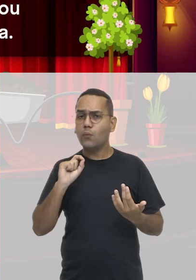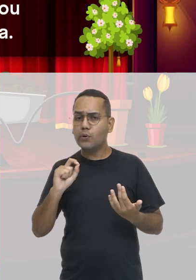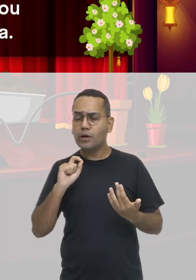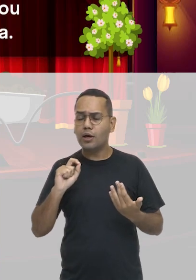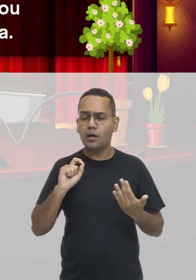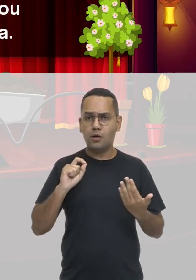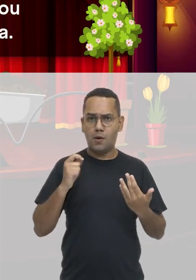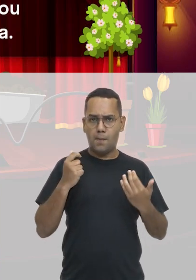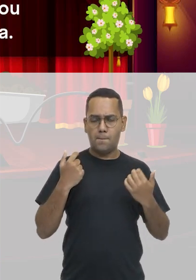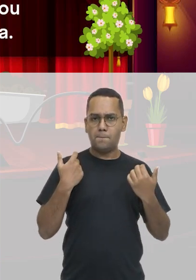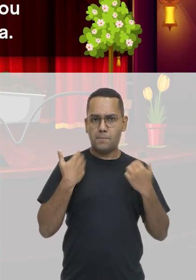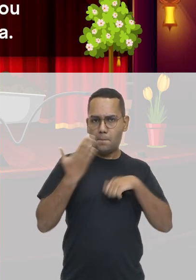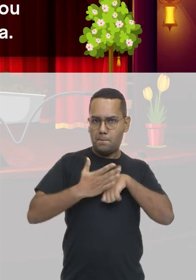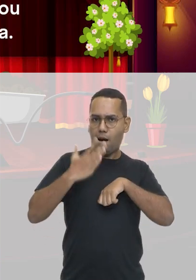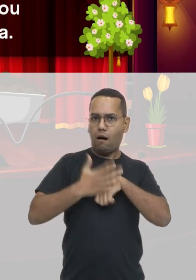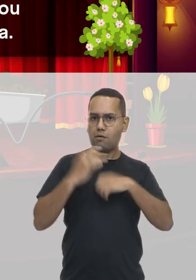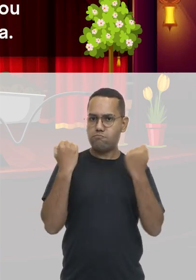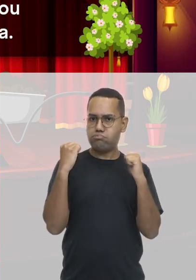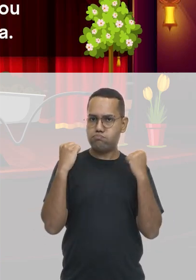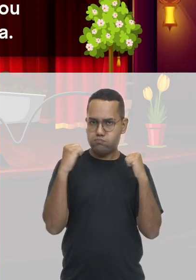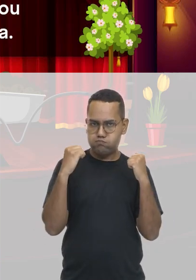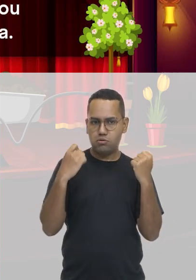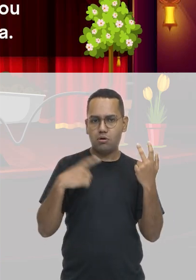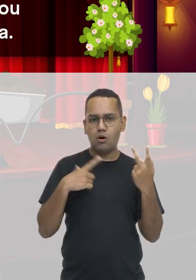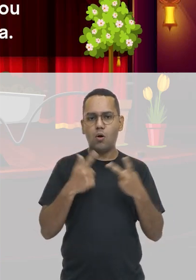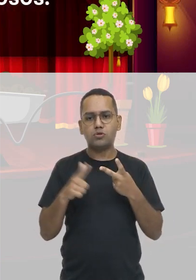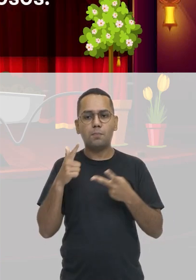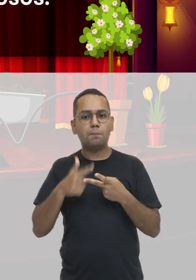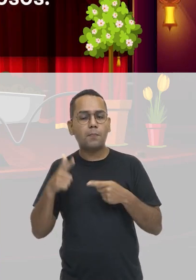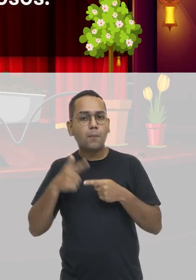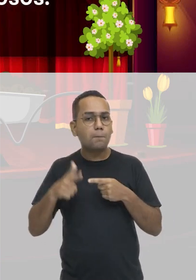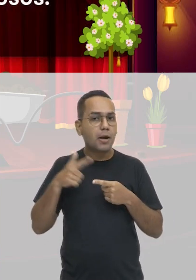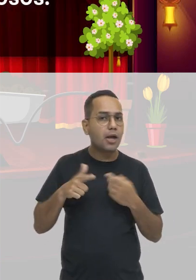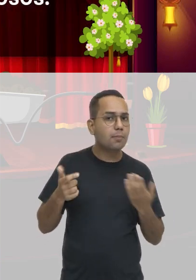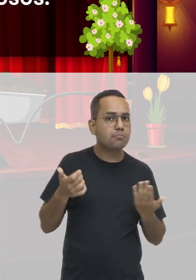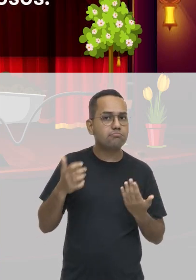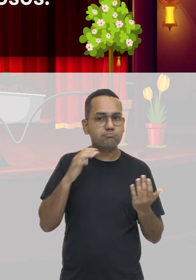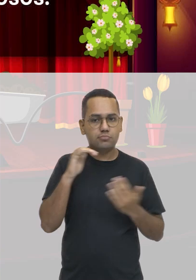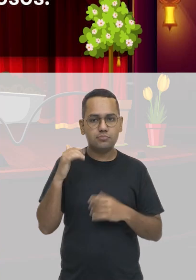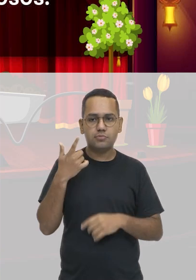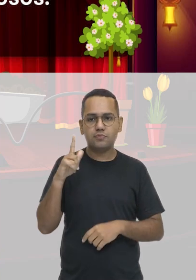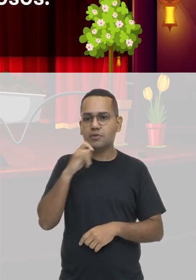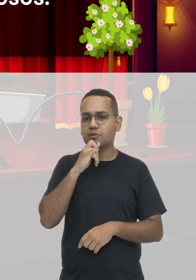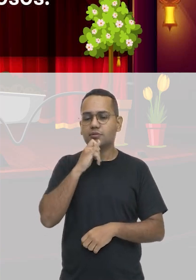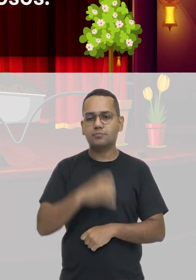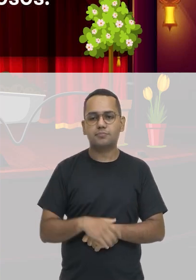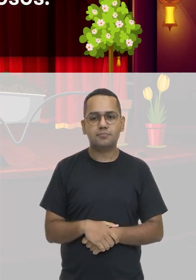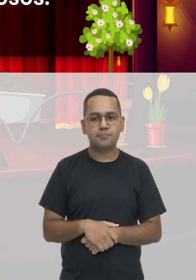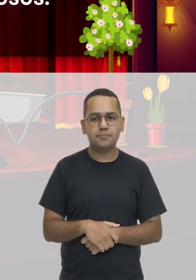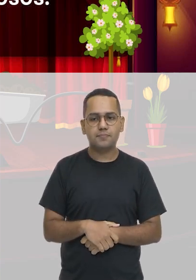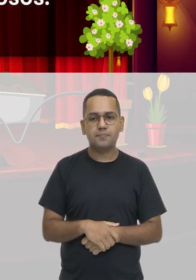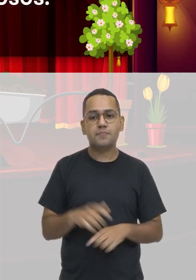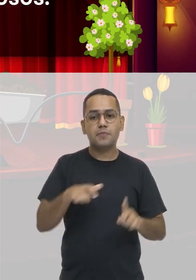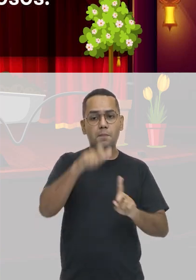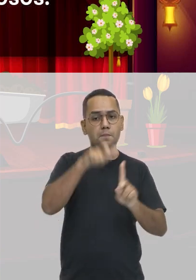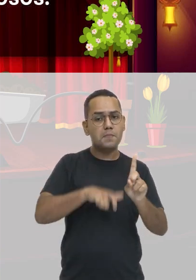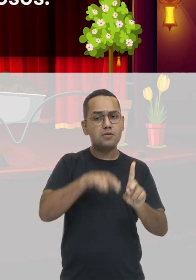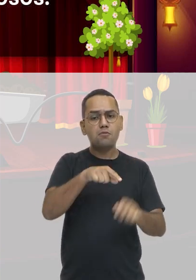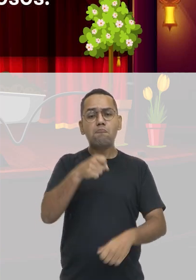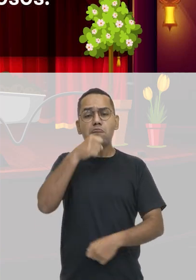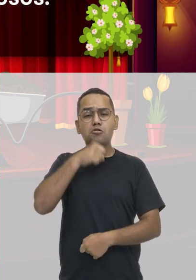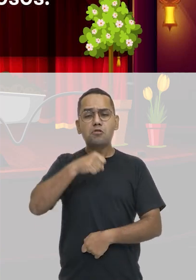idosa? Eu tenho algum problema de mobilidade? Vamos ver o exemplo? Exemplo, um personagem idoso pode